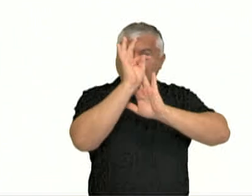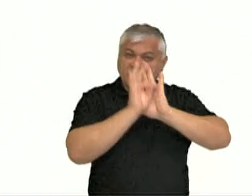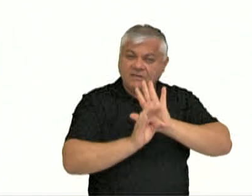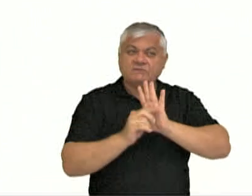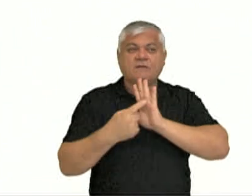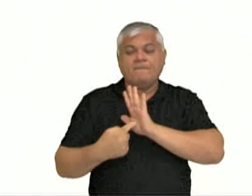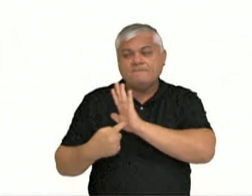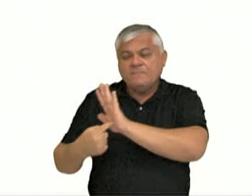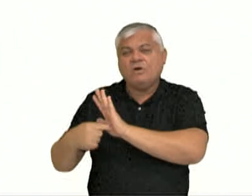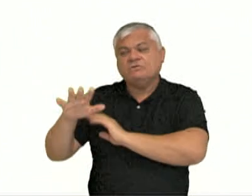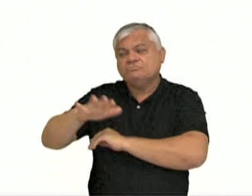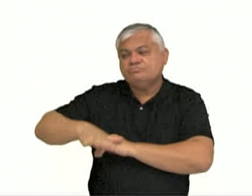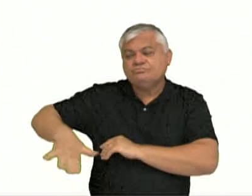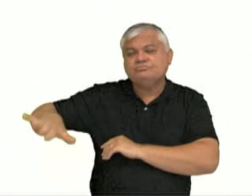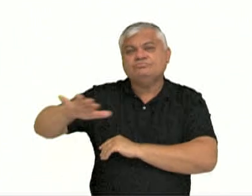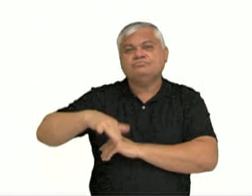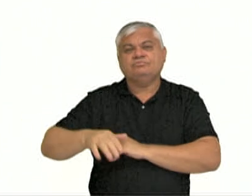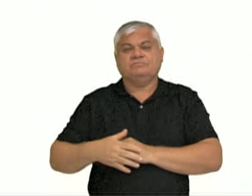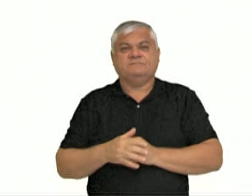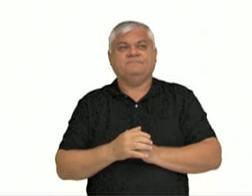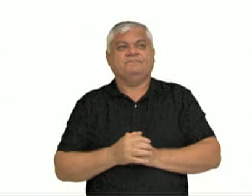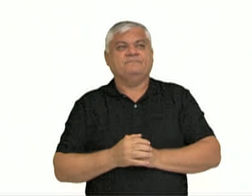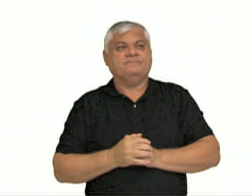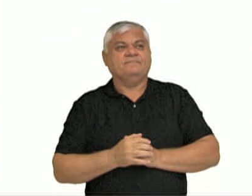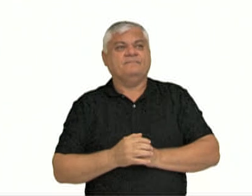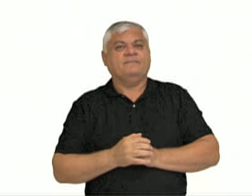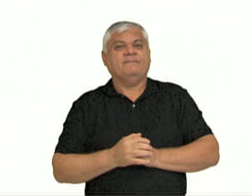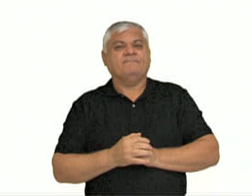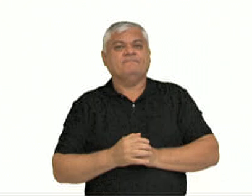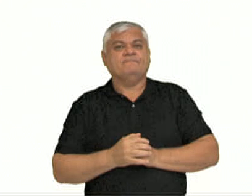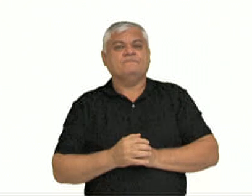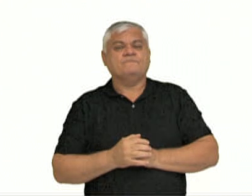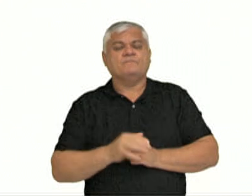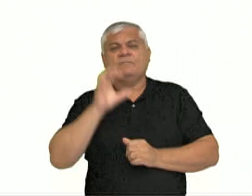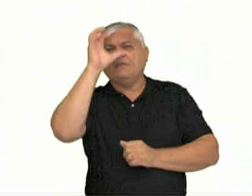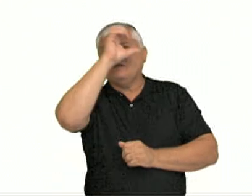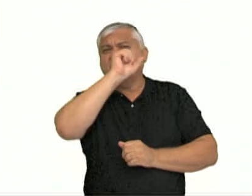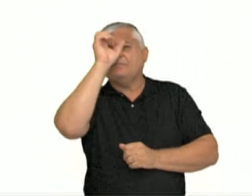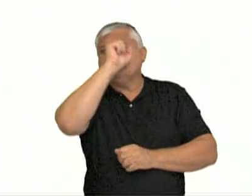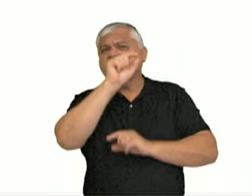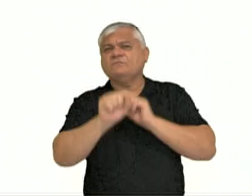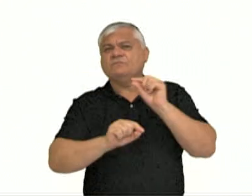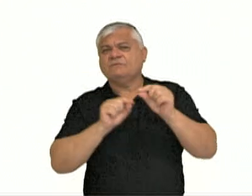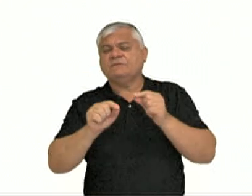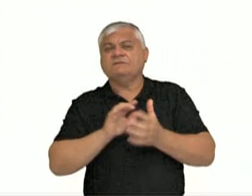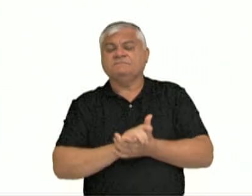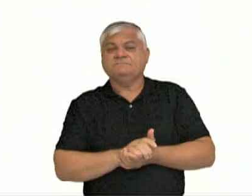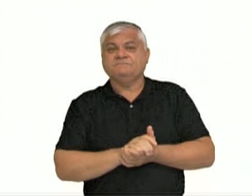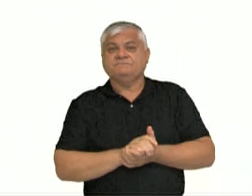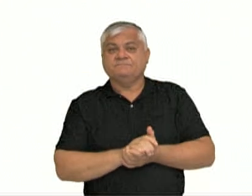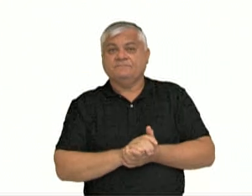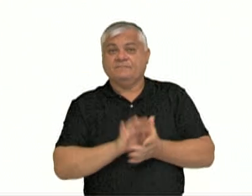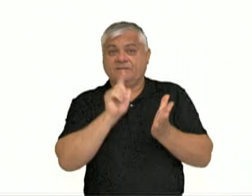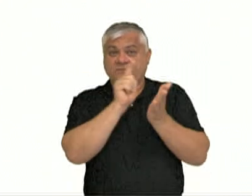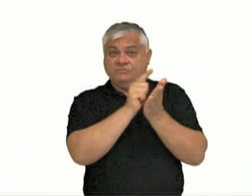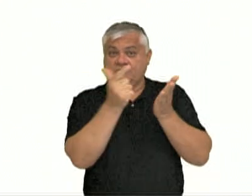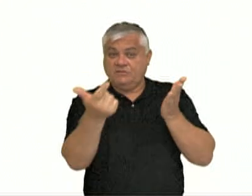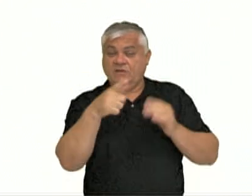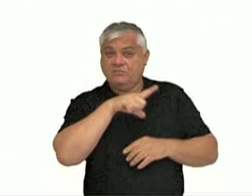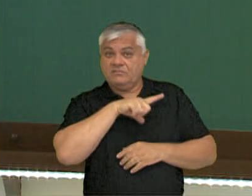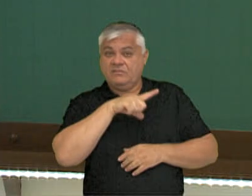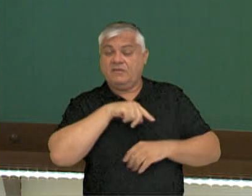com os colegas. Beleza? O que aprendemos? O editorial aborda temas